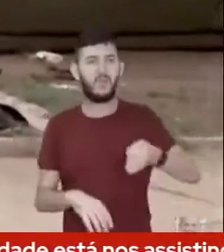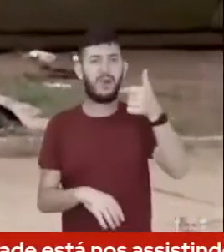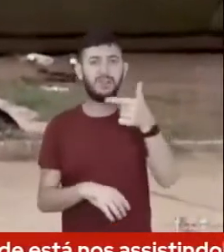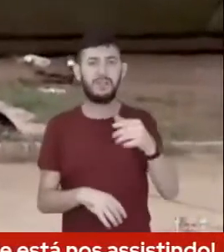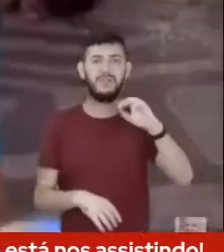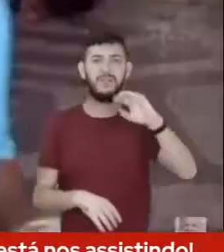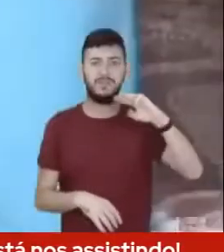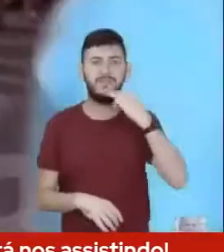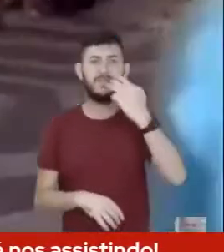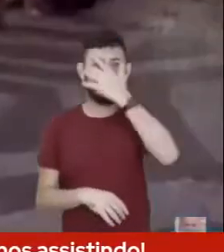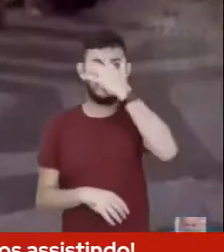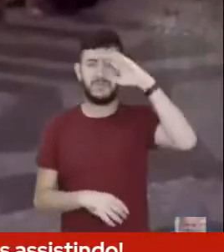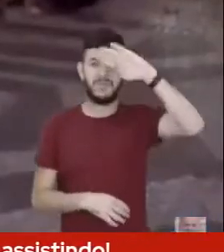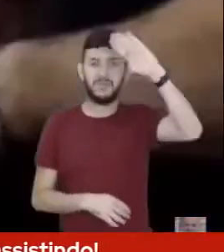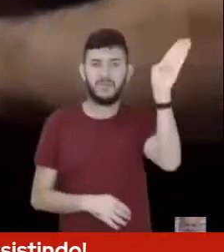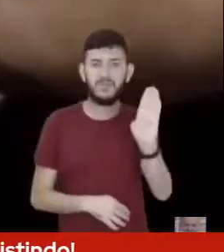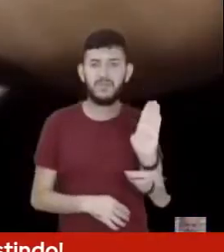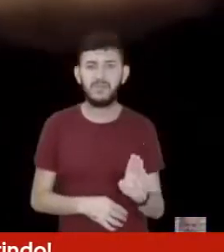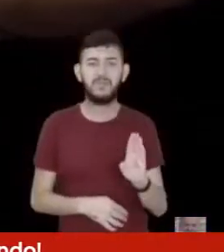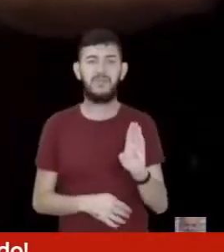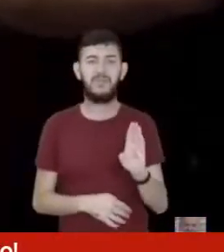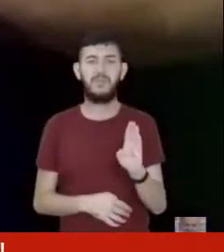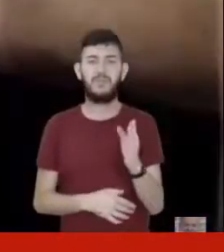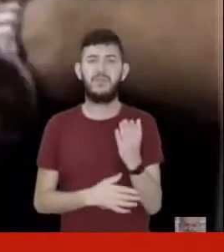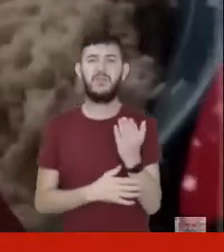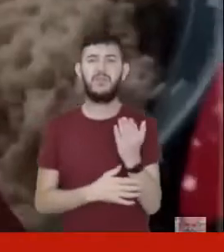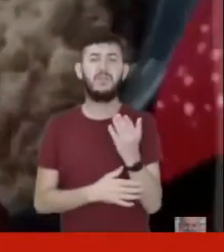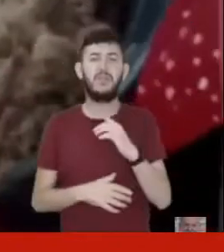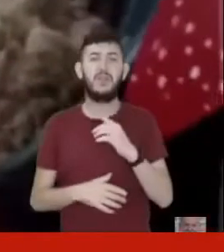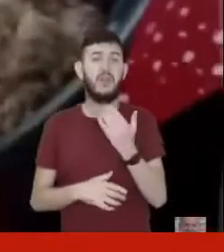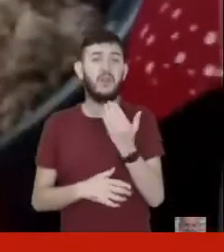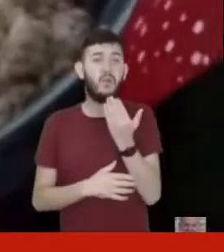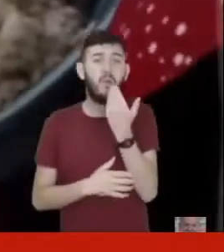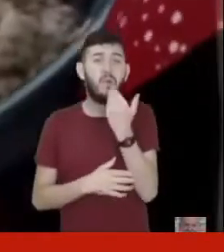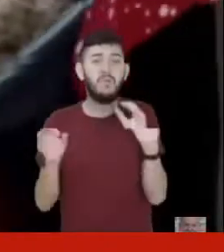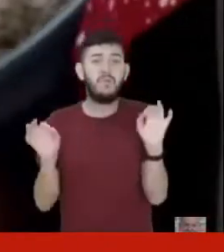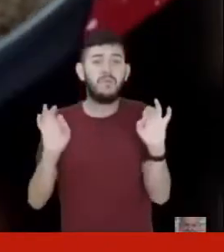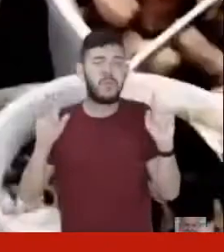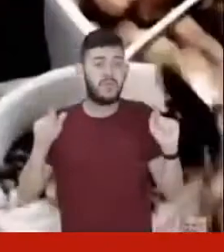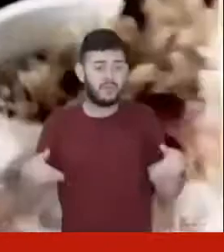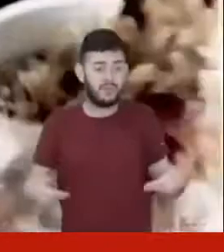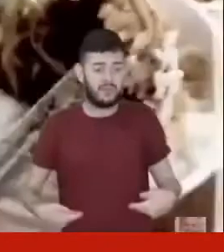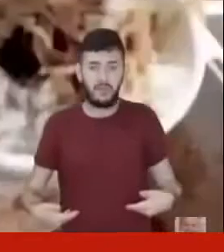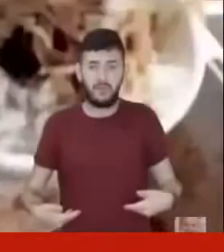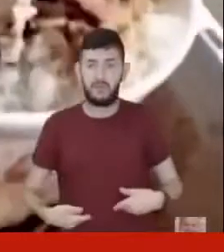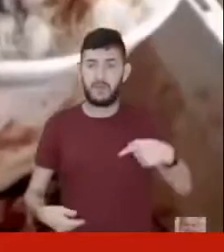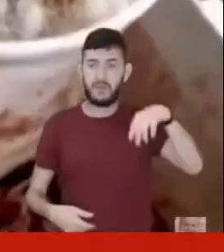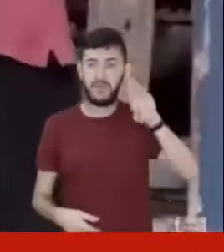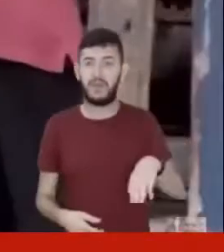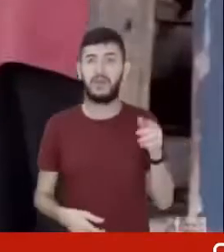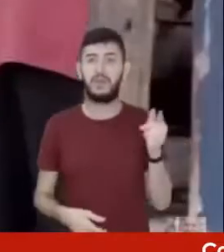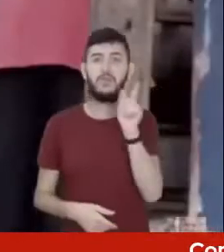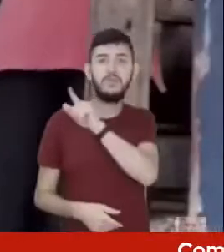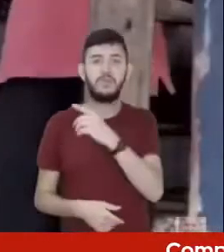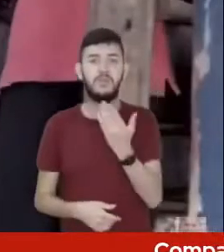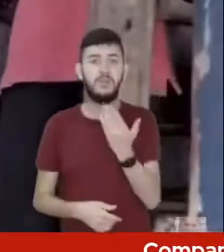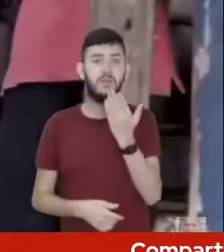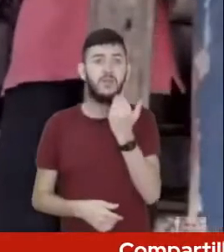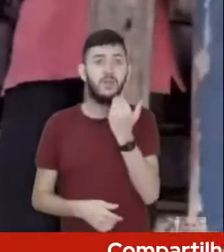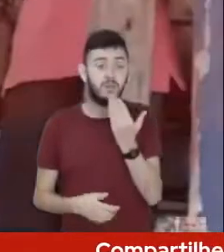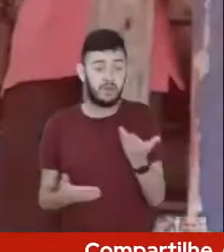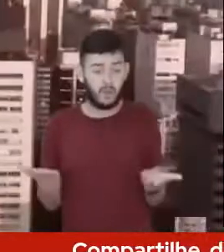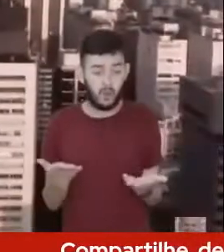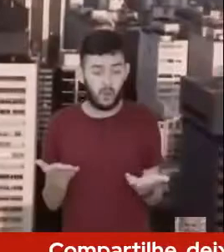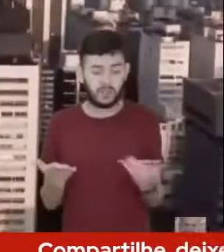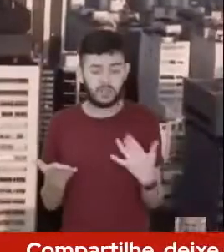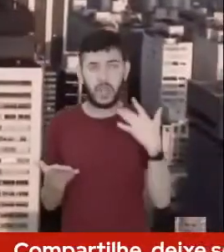ter o que comer. E quem consegue um prato de comida hoje não sabe se amanhã alimentará a família.